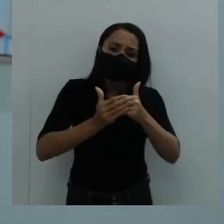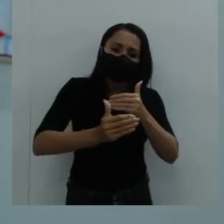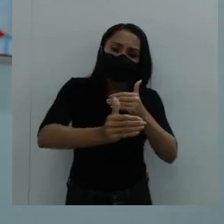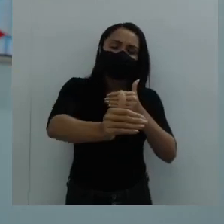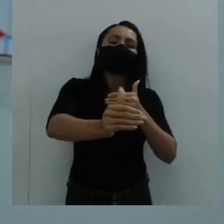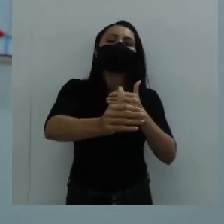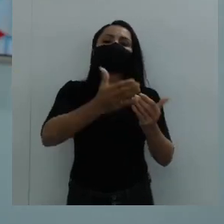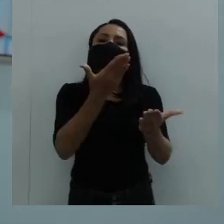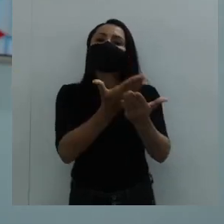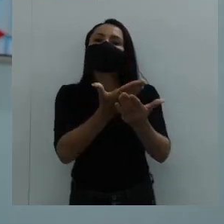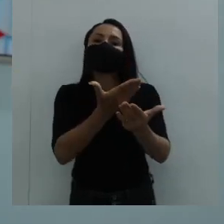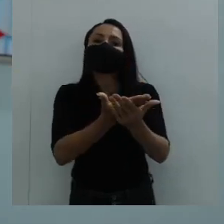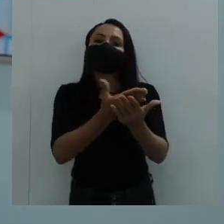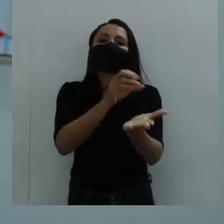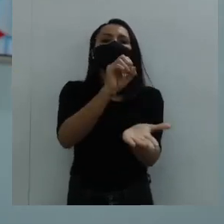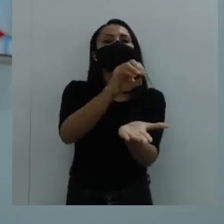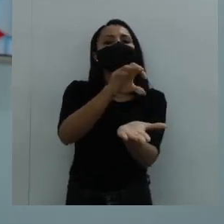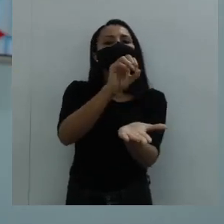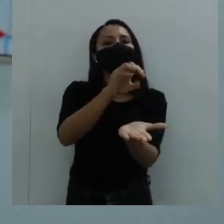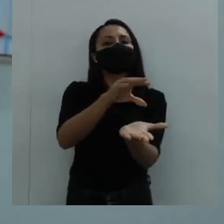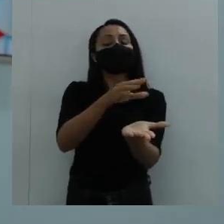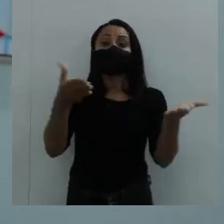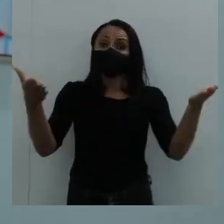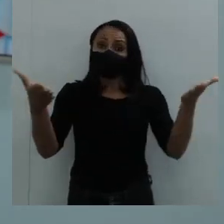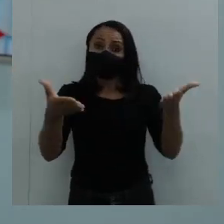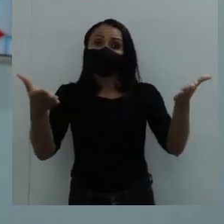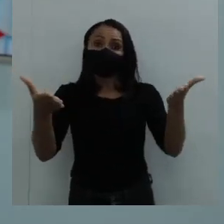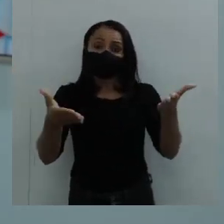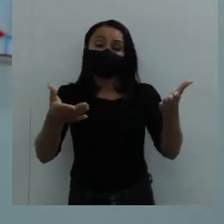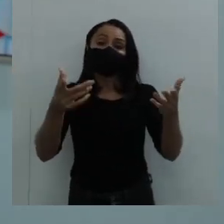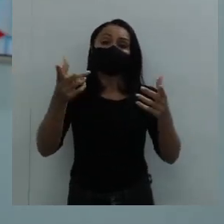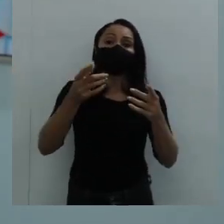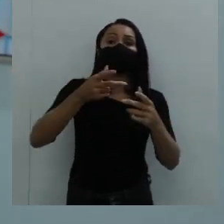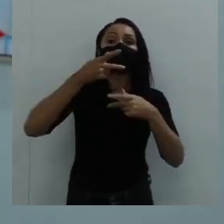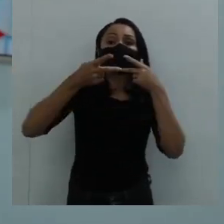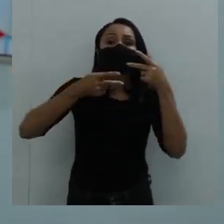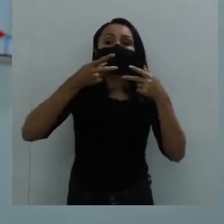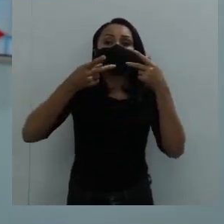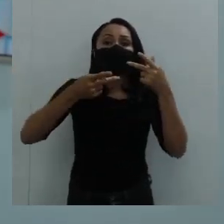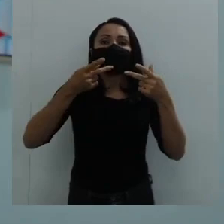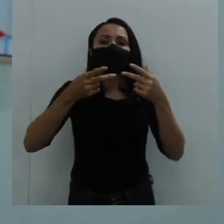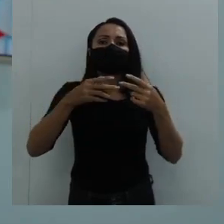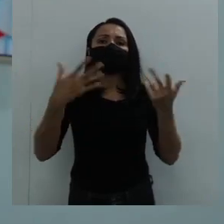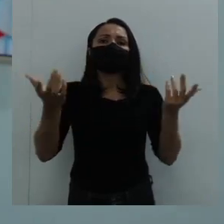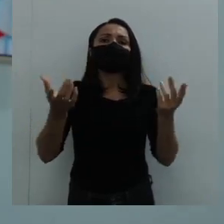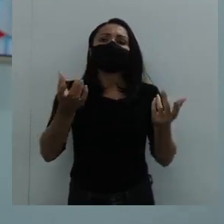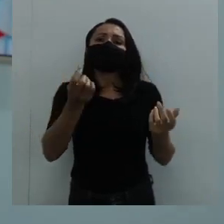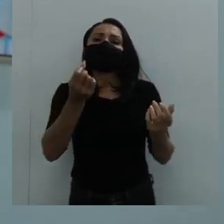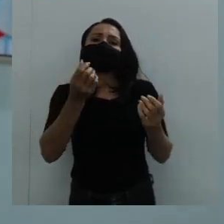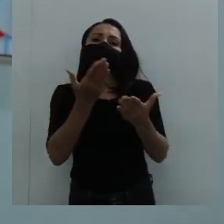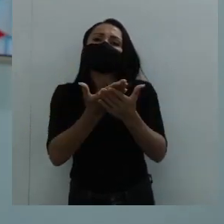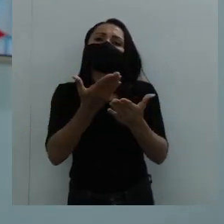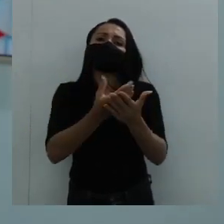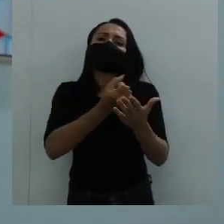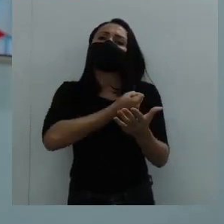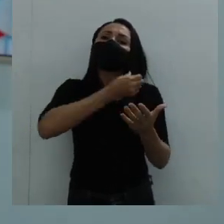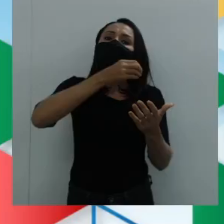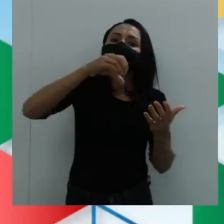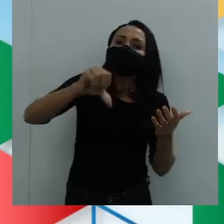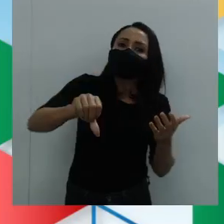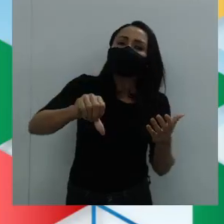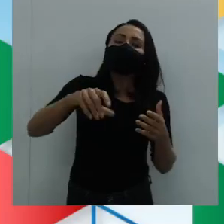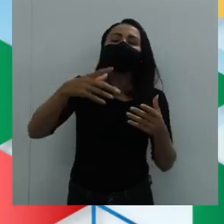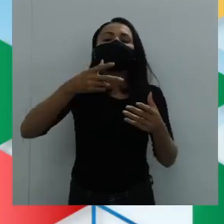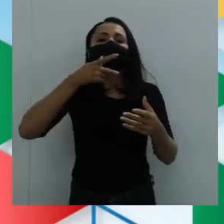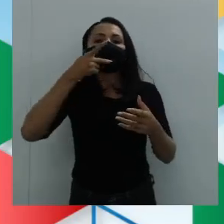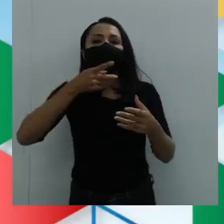começar mais uma aula do EducaPE. Hoje nós iremos falar sobre a aula número 9. Eu vou falar